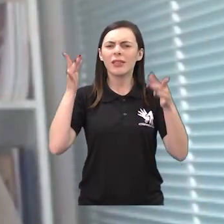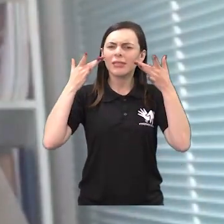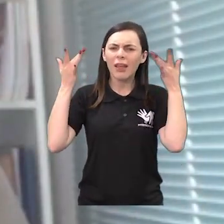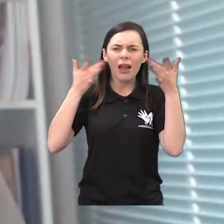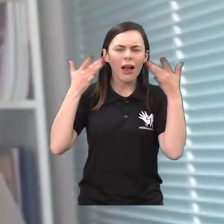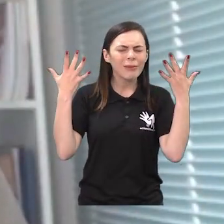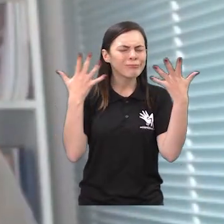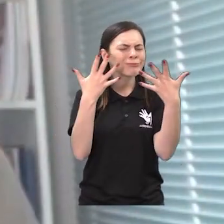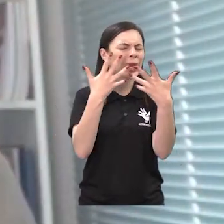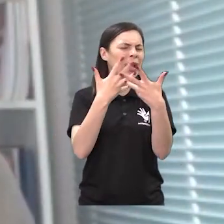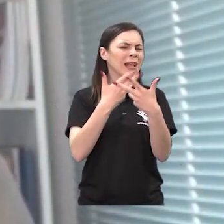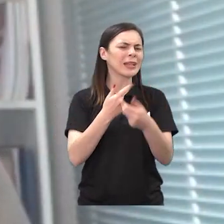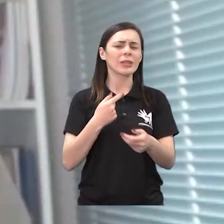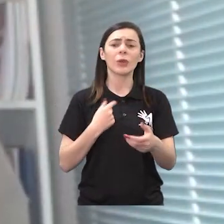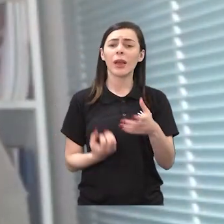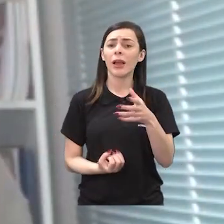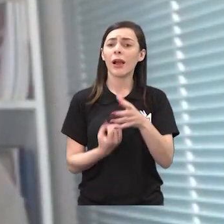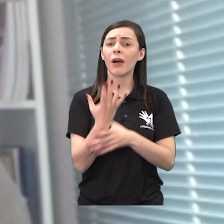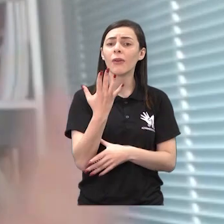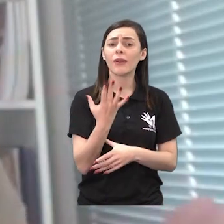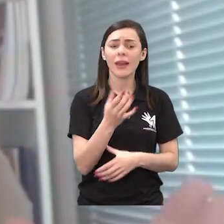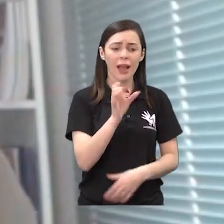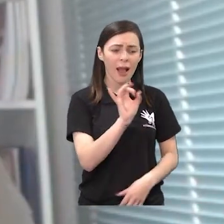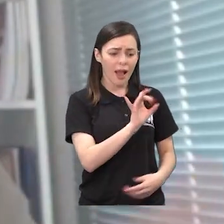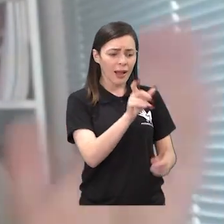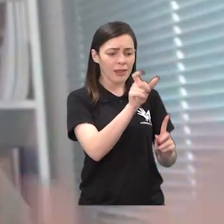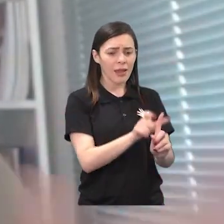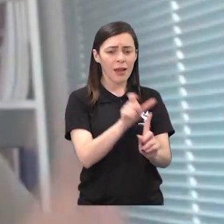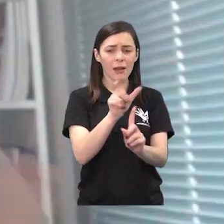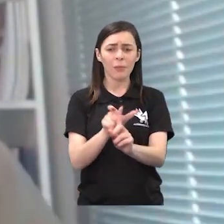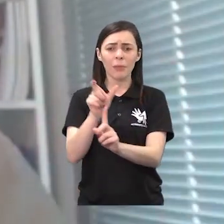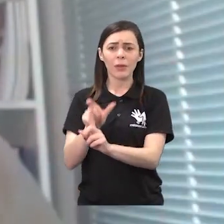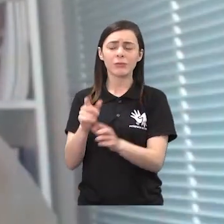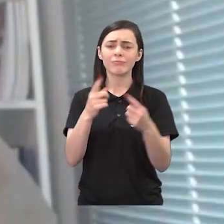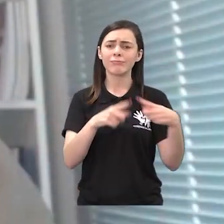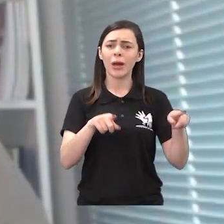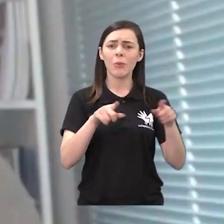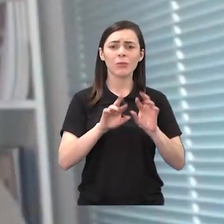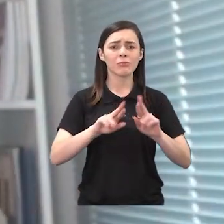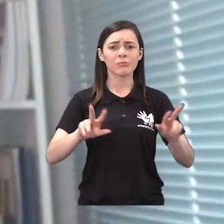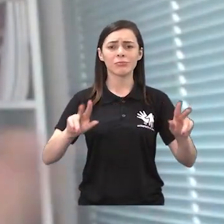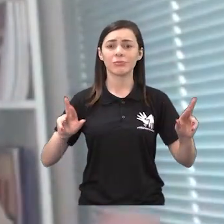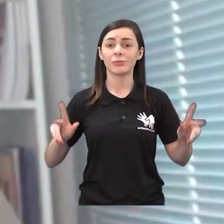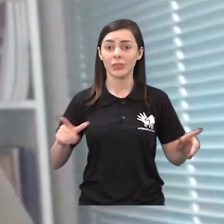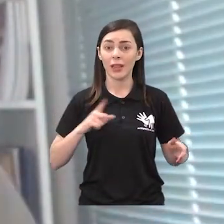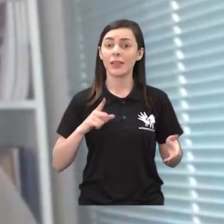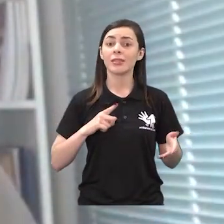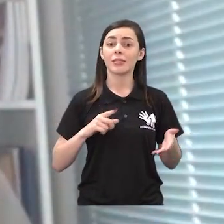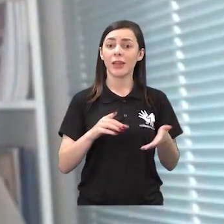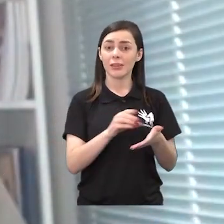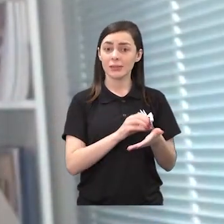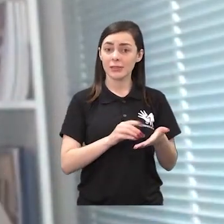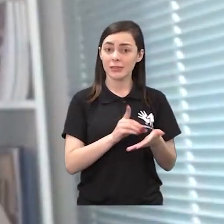lindo, lindo, lindo, que eu compus para cada personagem uma canção. E tem até em CD, se chama Sonho